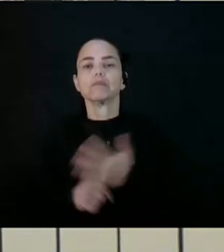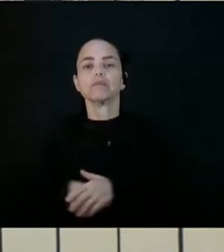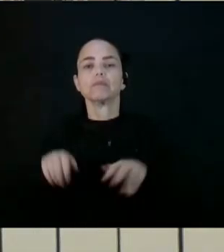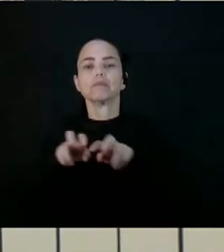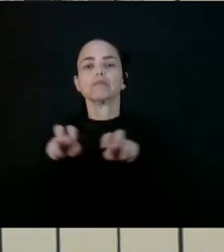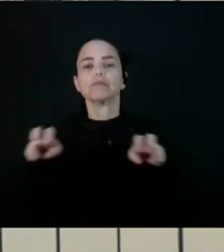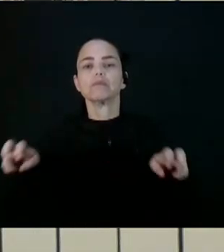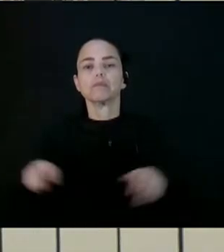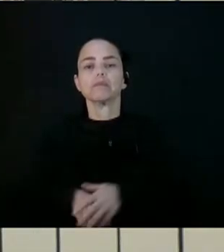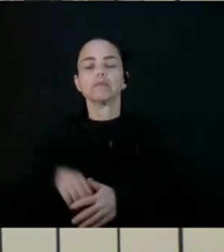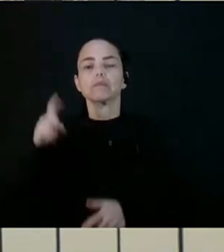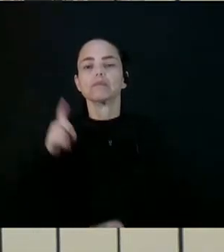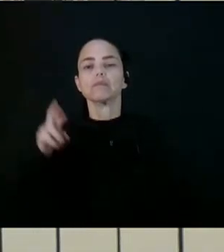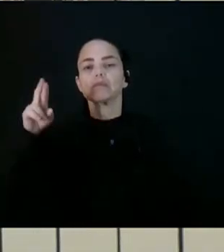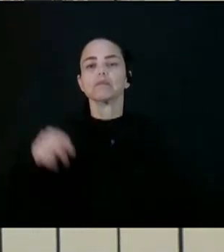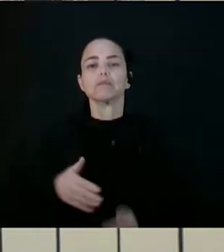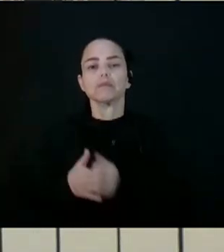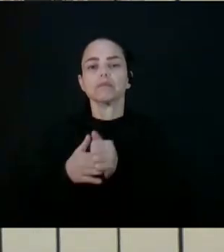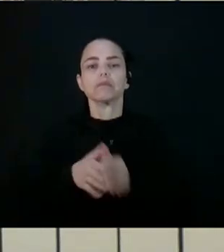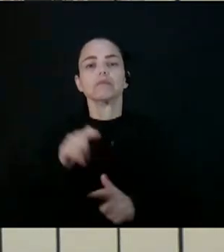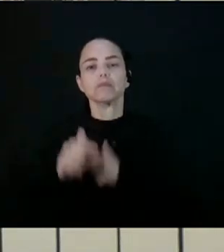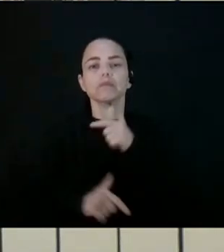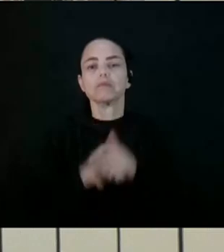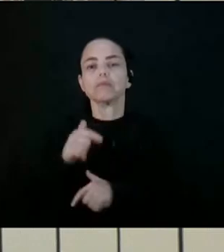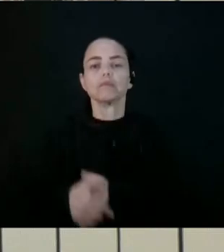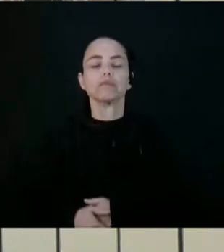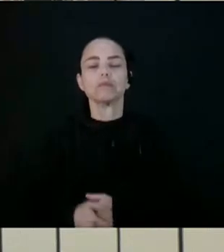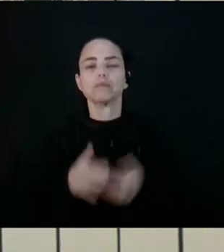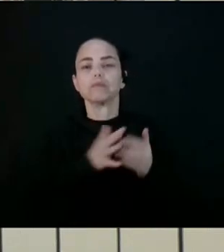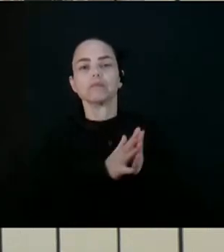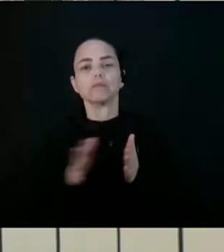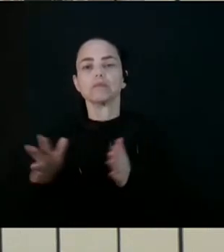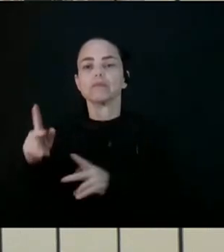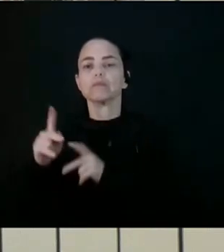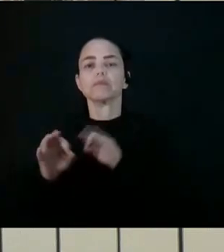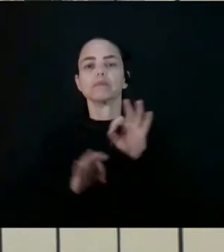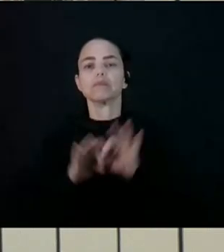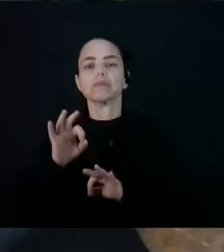que vai conduzir os trabalhos ao longo do projeto.